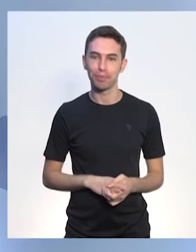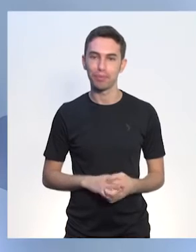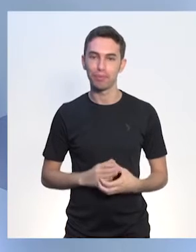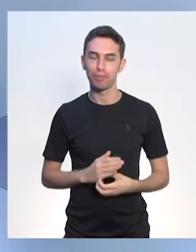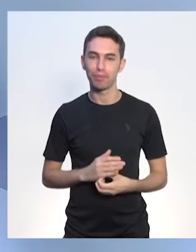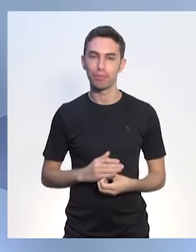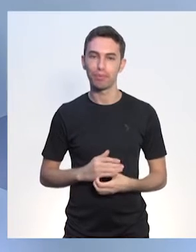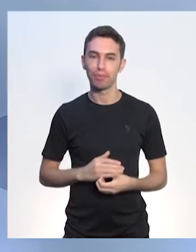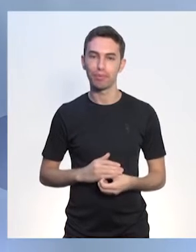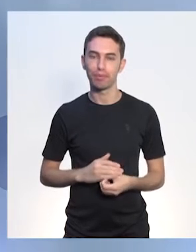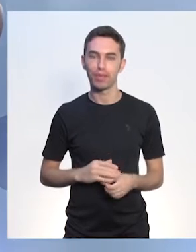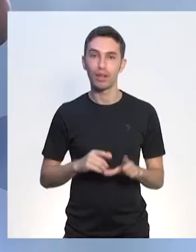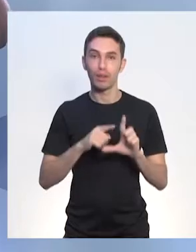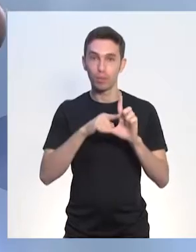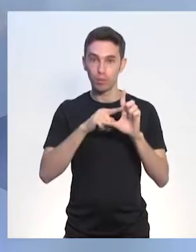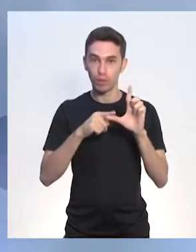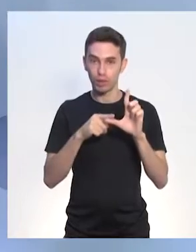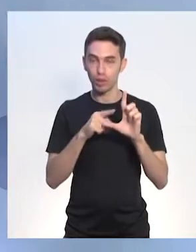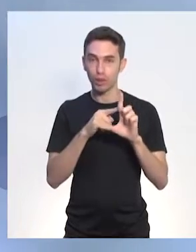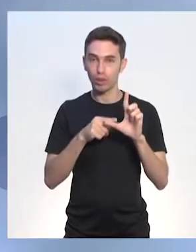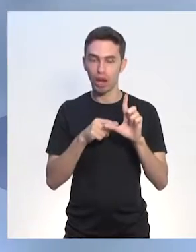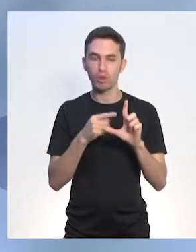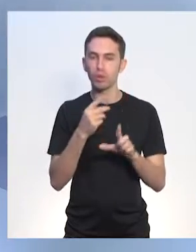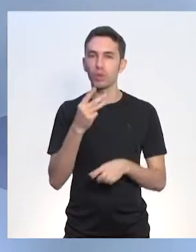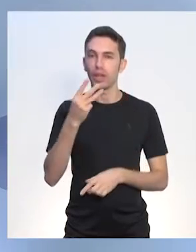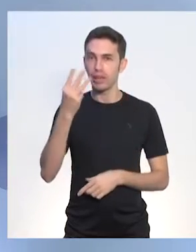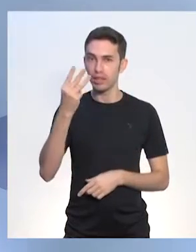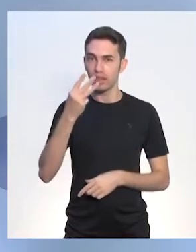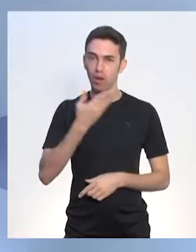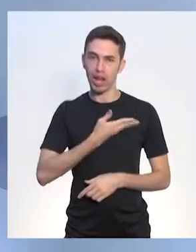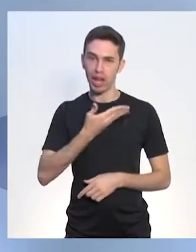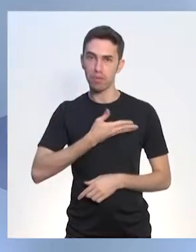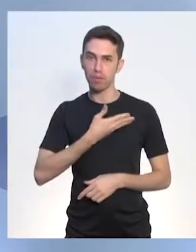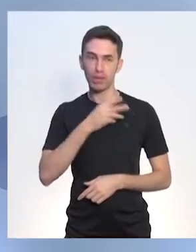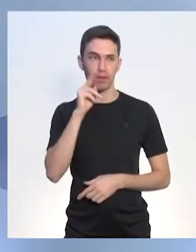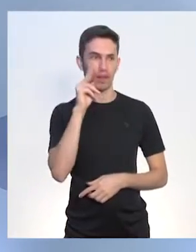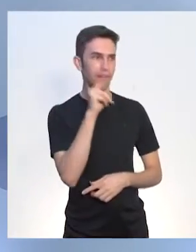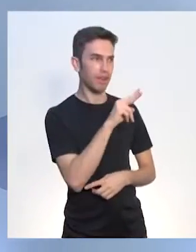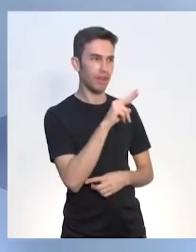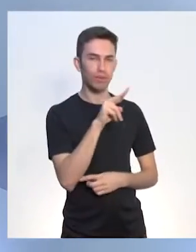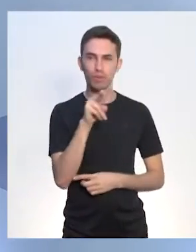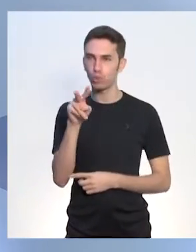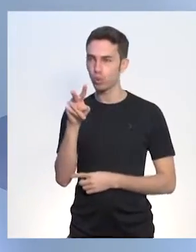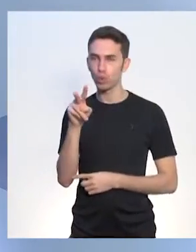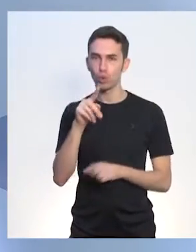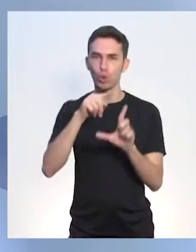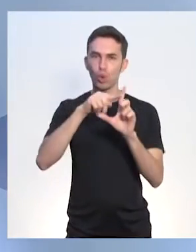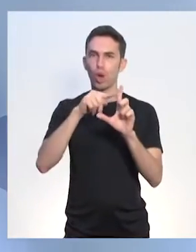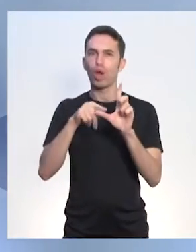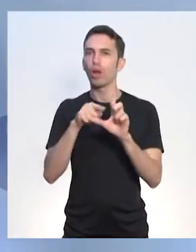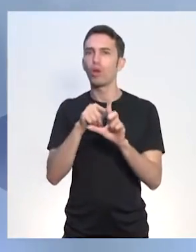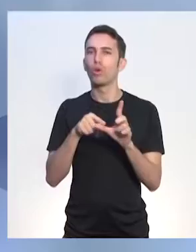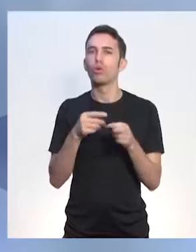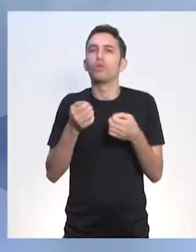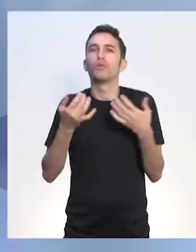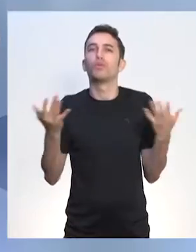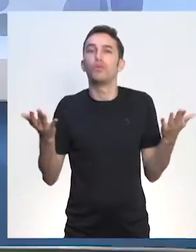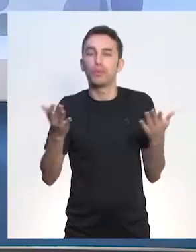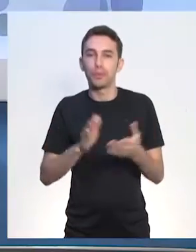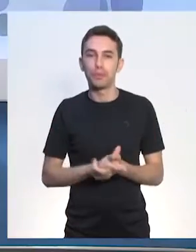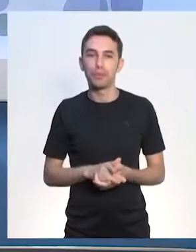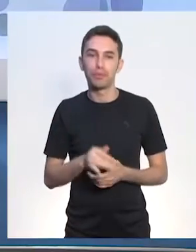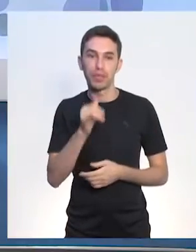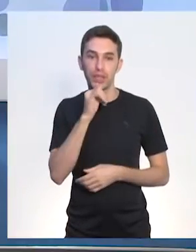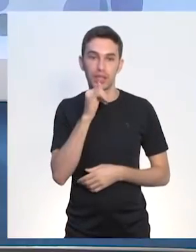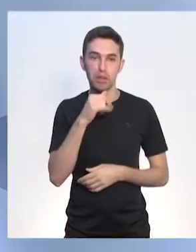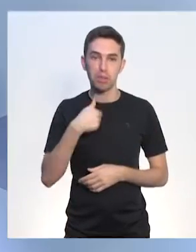o ângulo sob o qual o terceiro amigo está conseguindo enxergar os outros 2. Né? Que aqui nessa situação, se a gente fosse pensar aqui, até no estúdio,